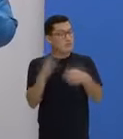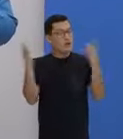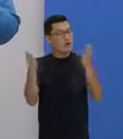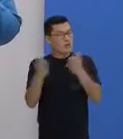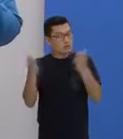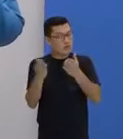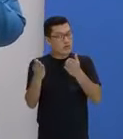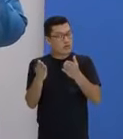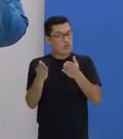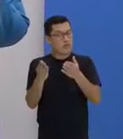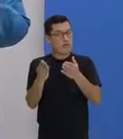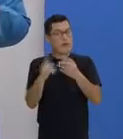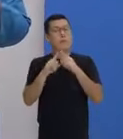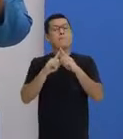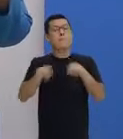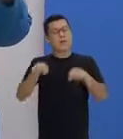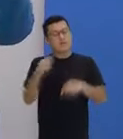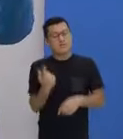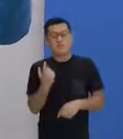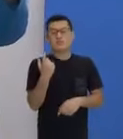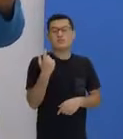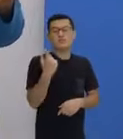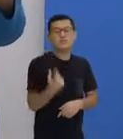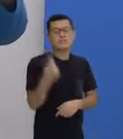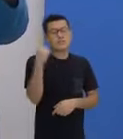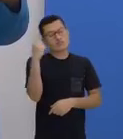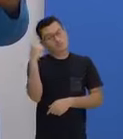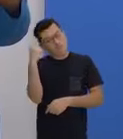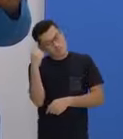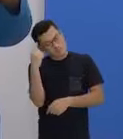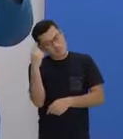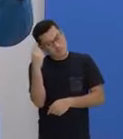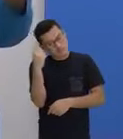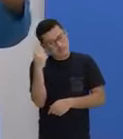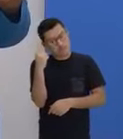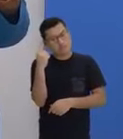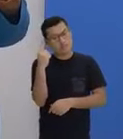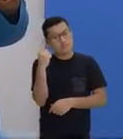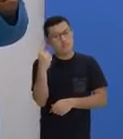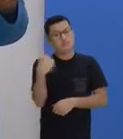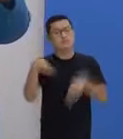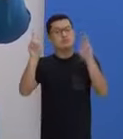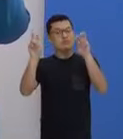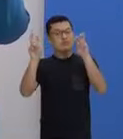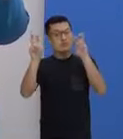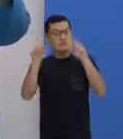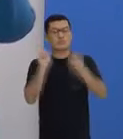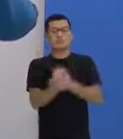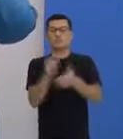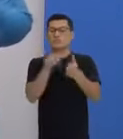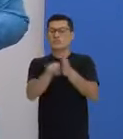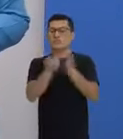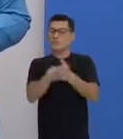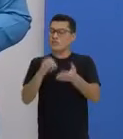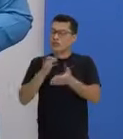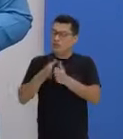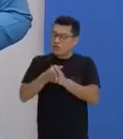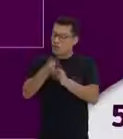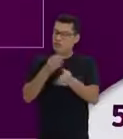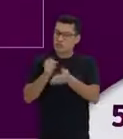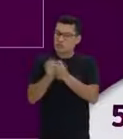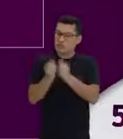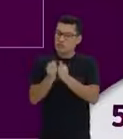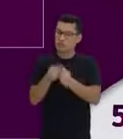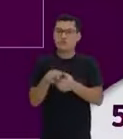mas nesse momento você é convidado a refletir sobre essa Me acompanhe comigo